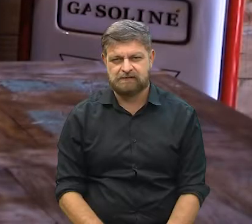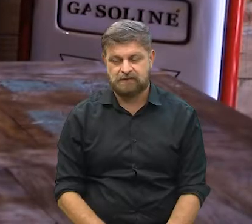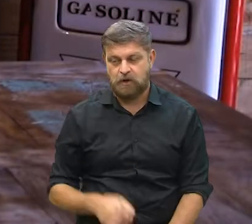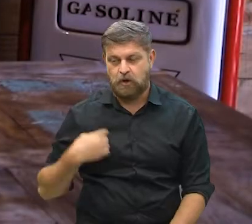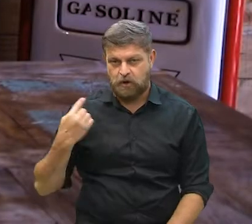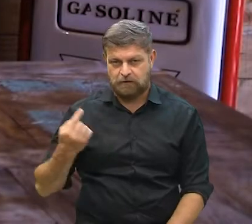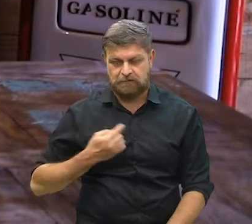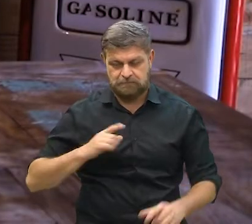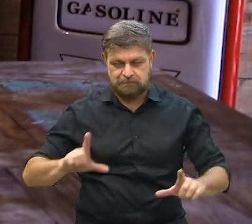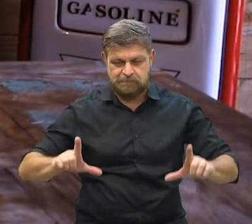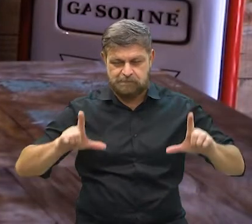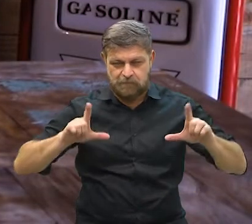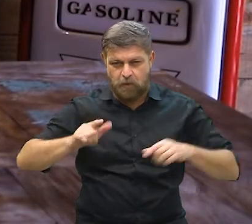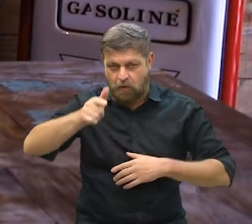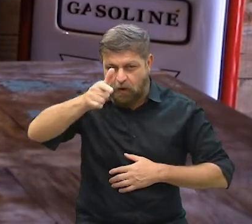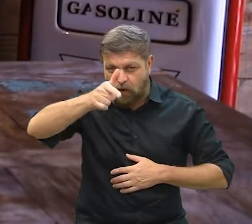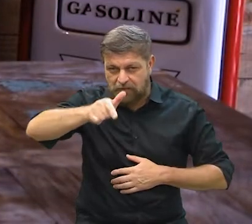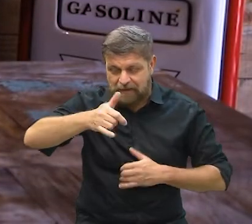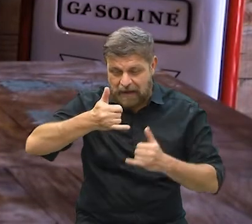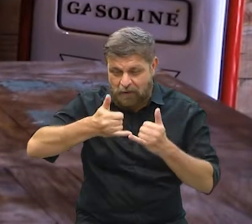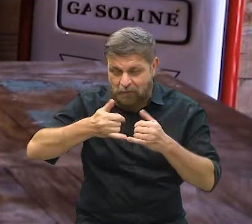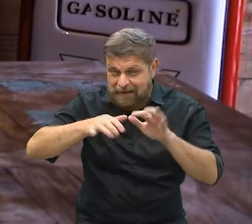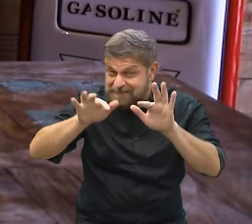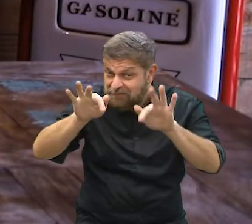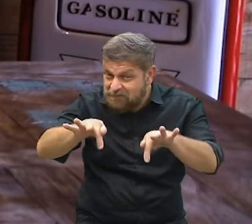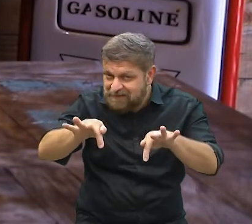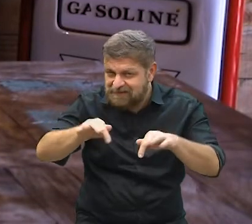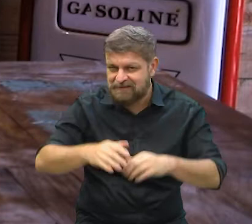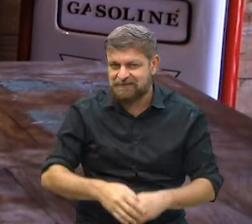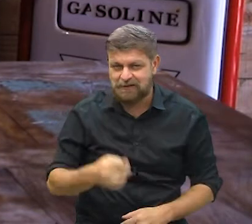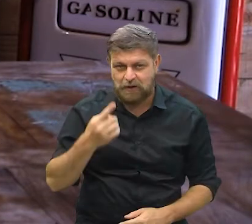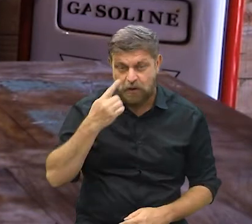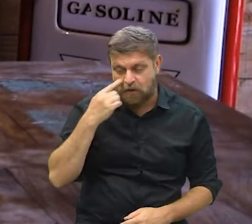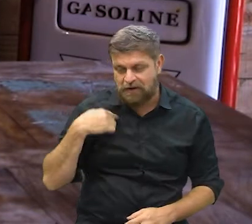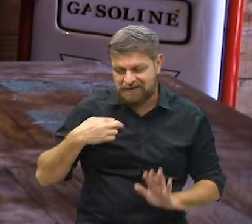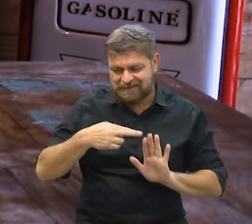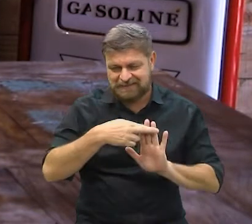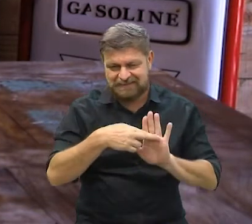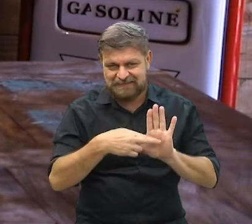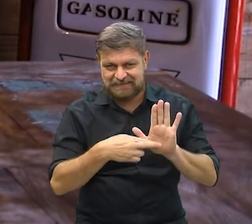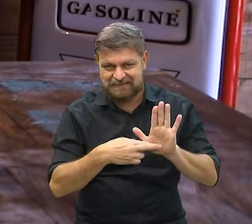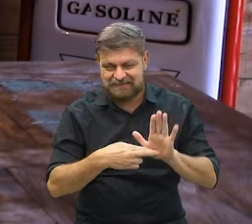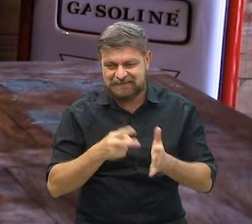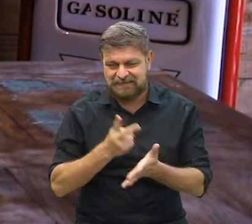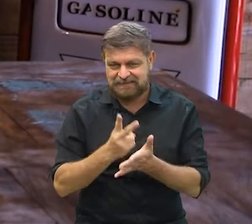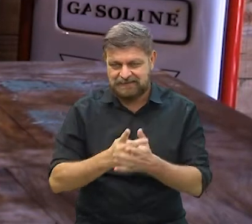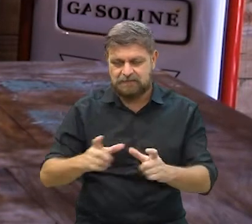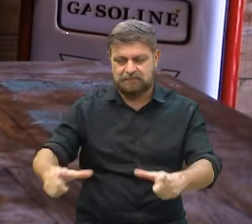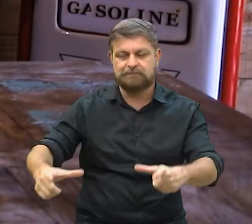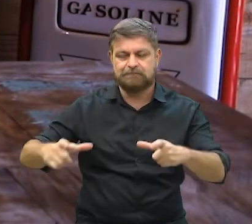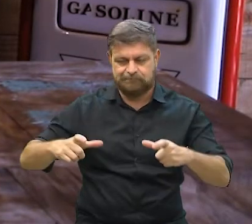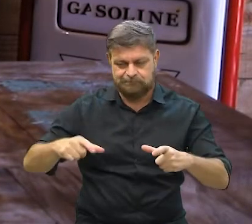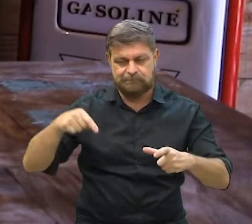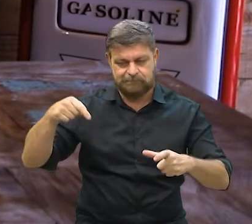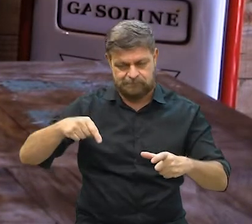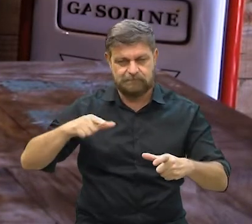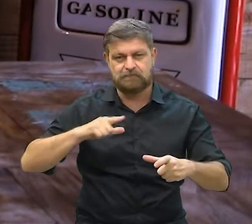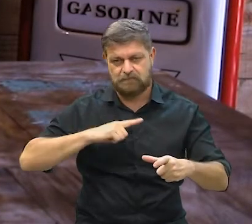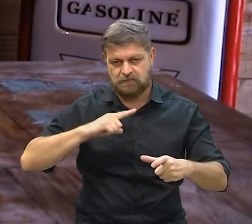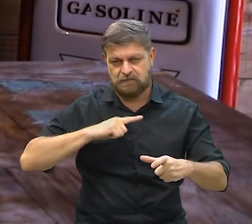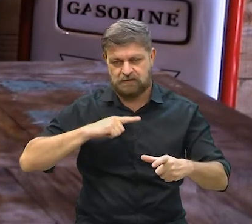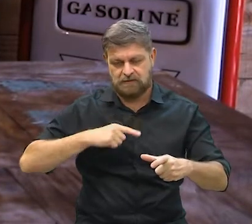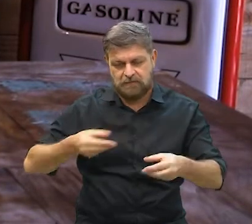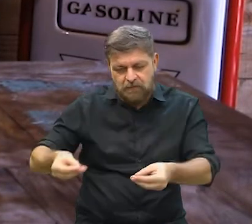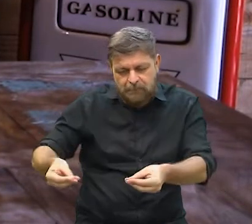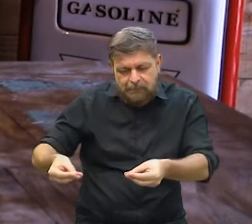Estamos de volta agora para finalizar o programa. E olha só, a nossa receita esteve todo o tempo aqui com a gente. Eu vou